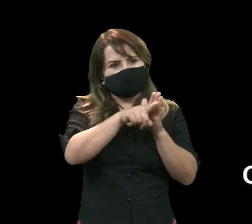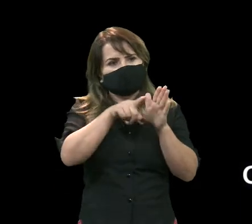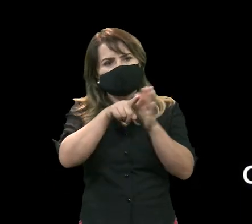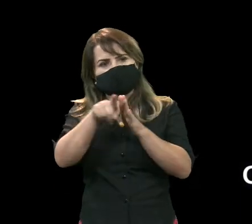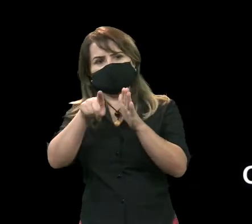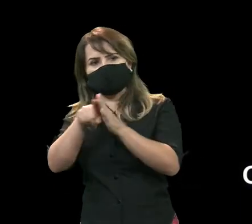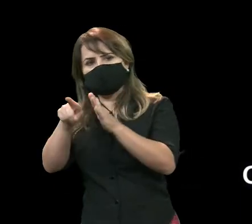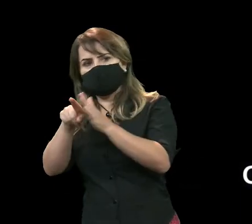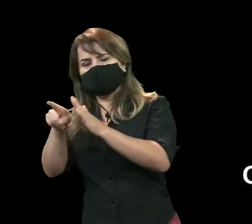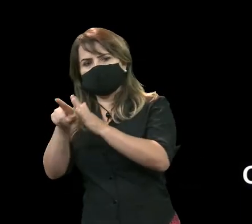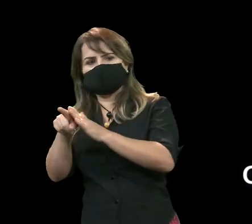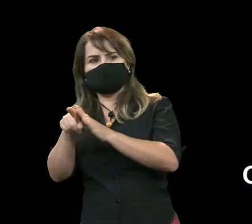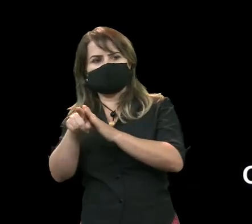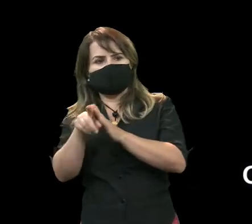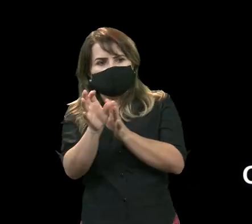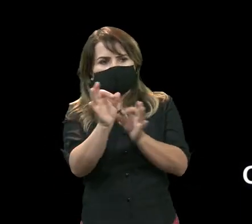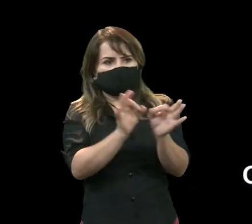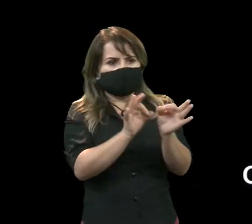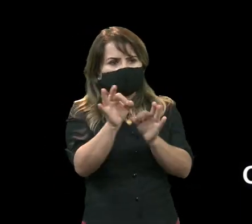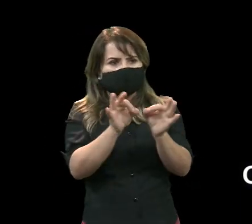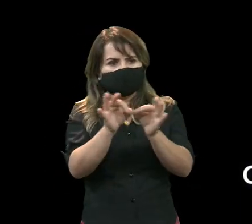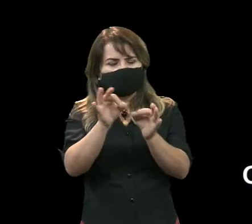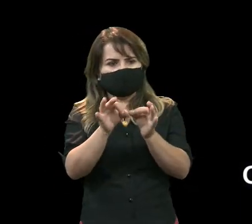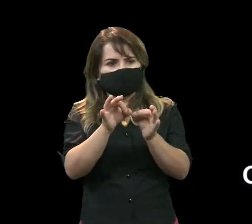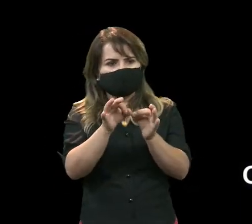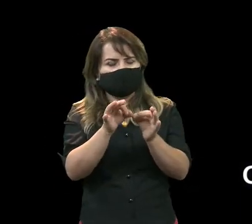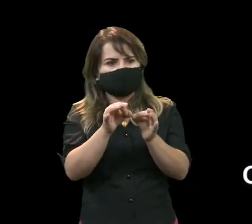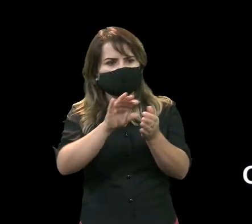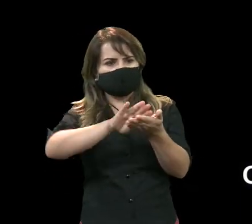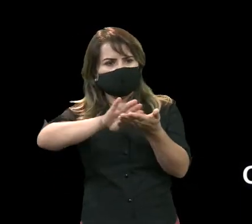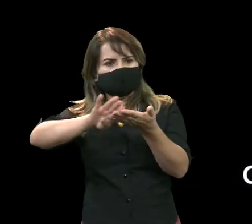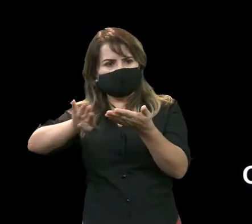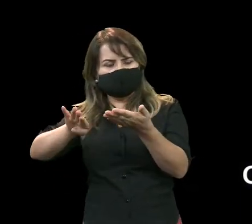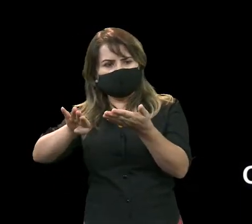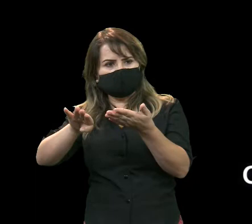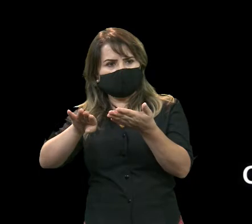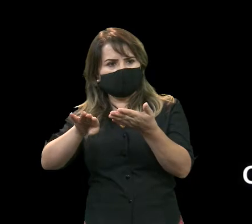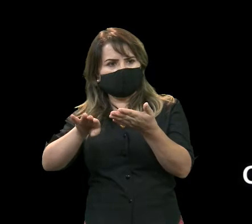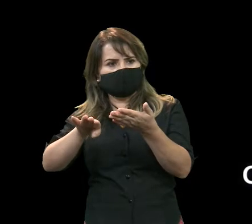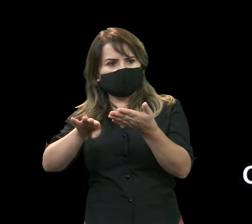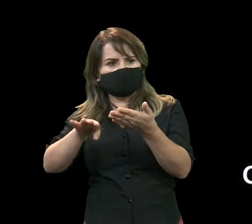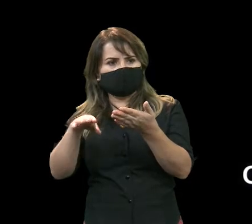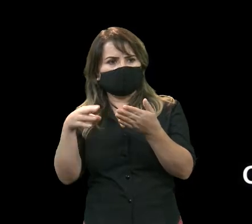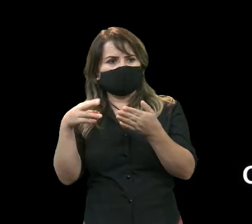que esse projeto aí seja retirado do regime de urgência.